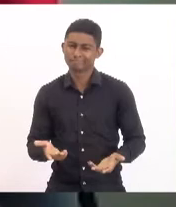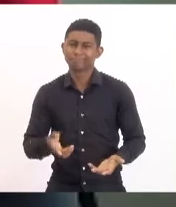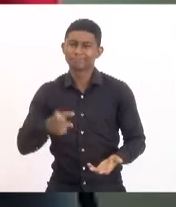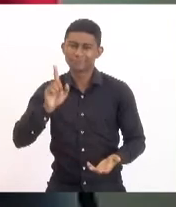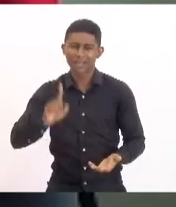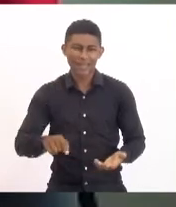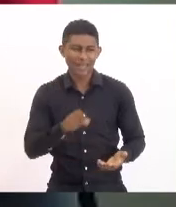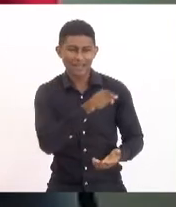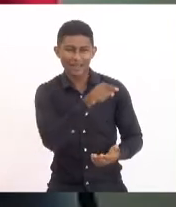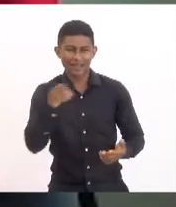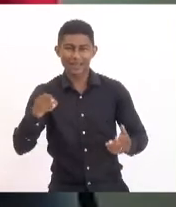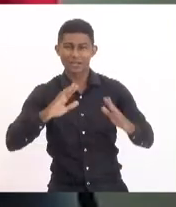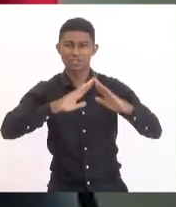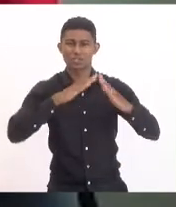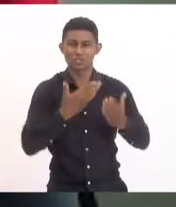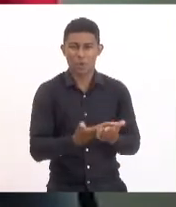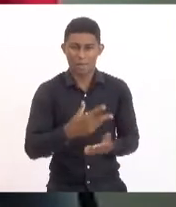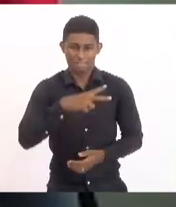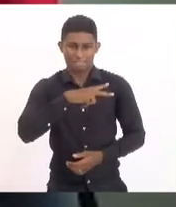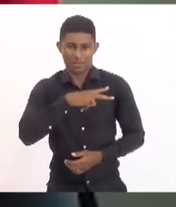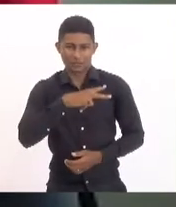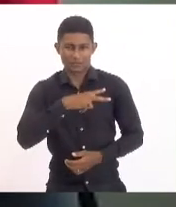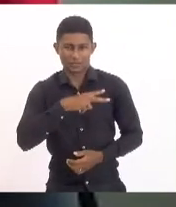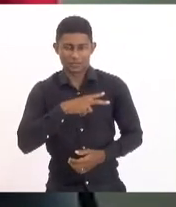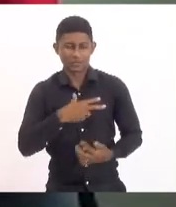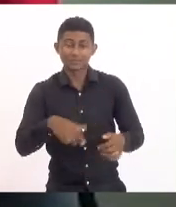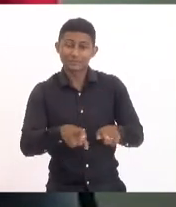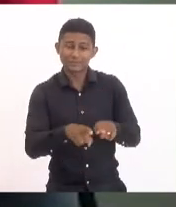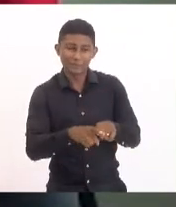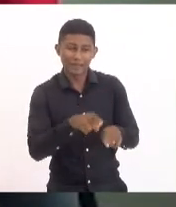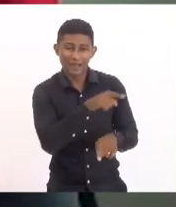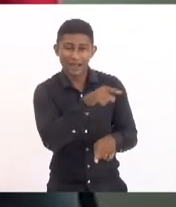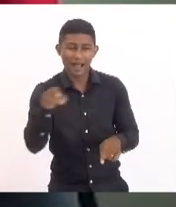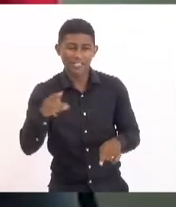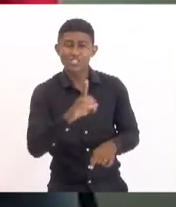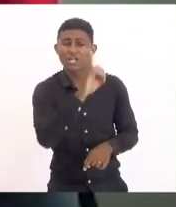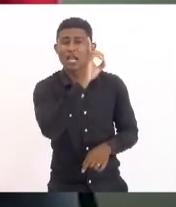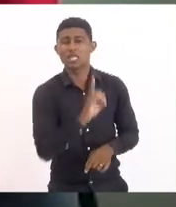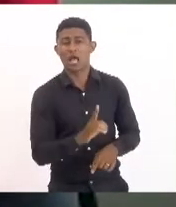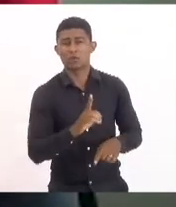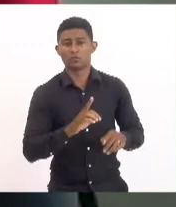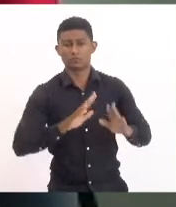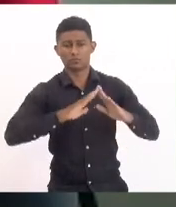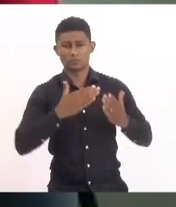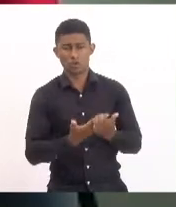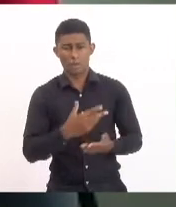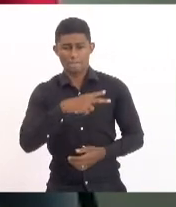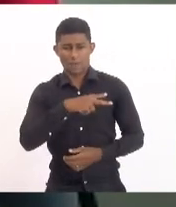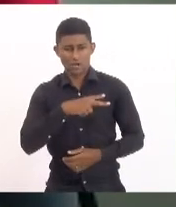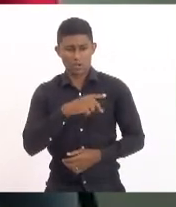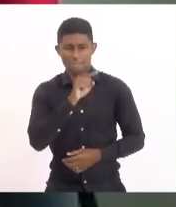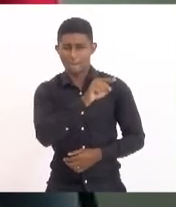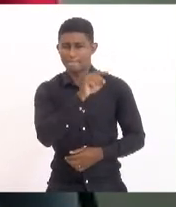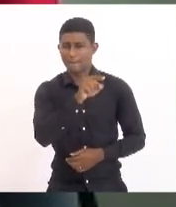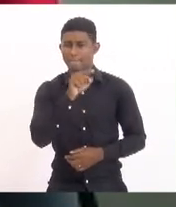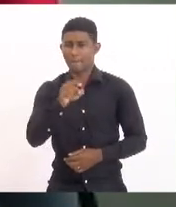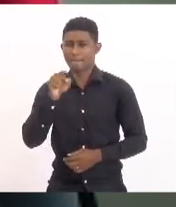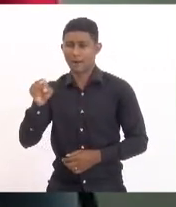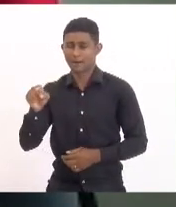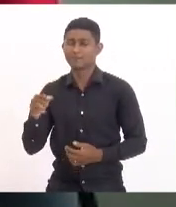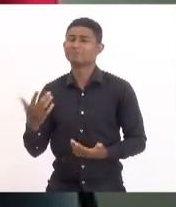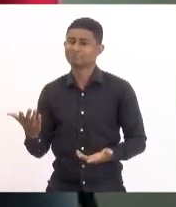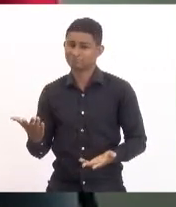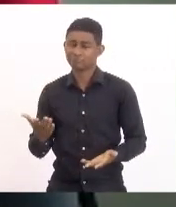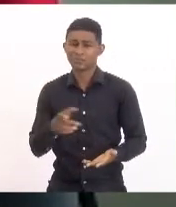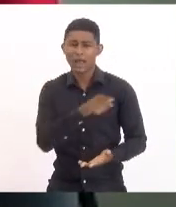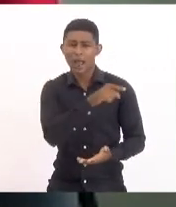às escolas privadas, da direção dessas escolas, né? Nos demonstrando, e acho que assiste razão